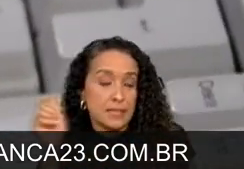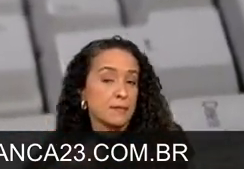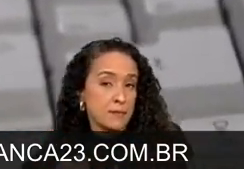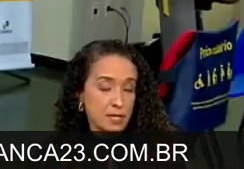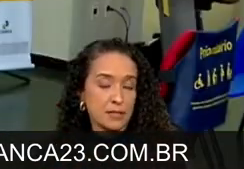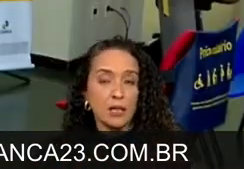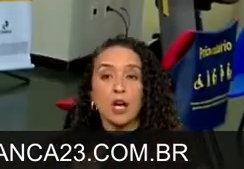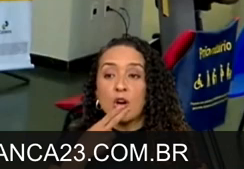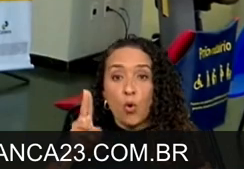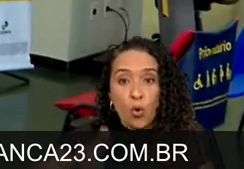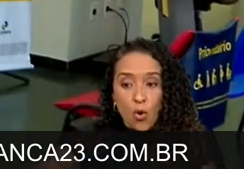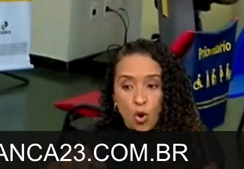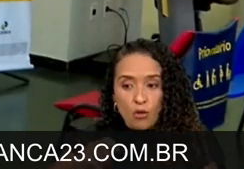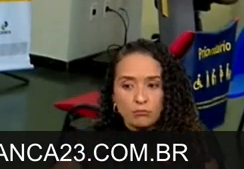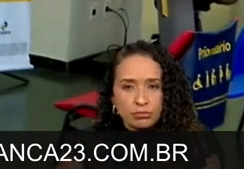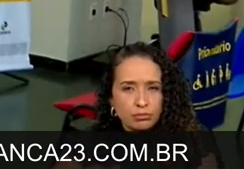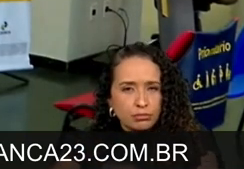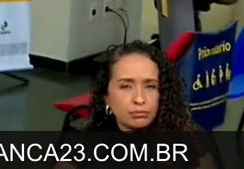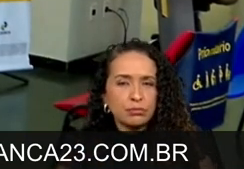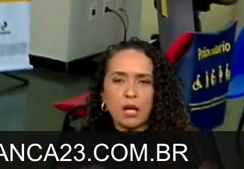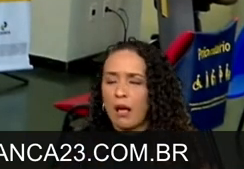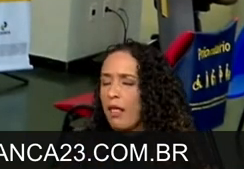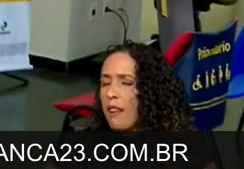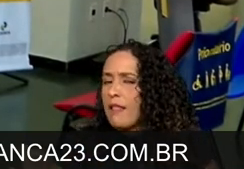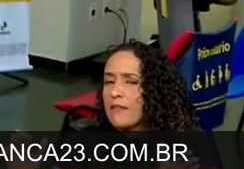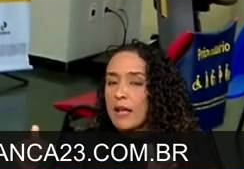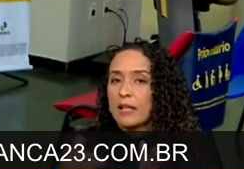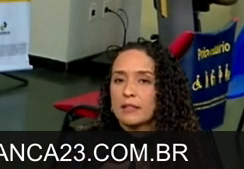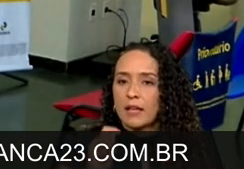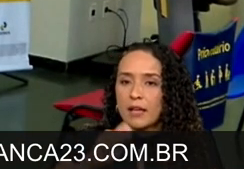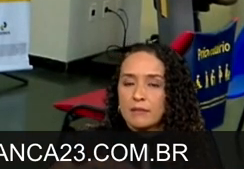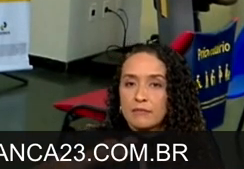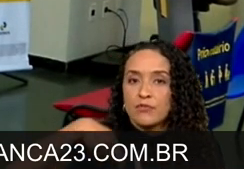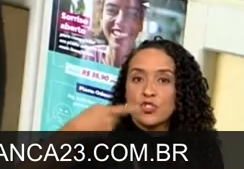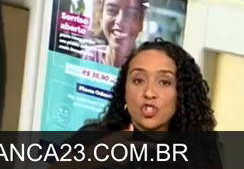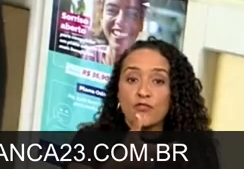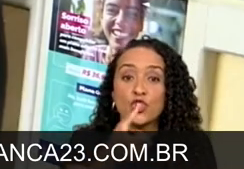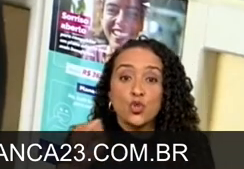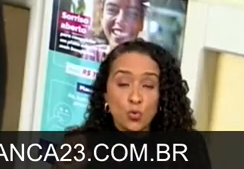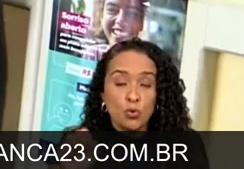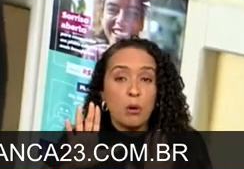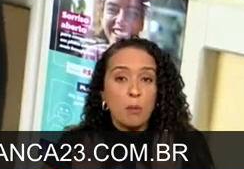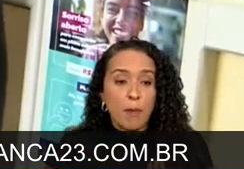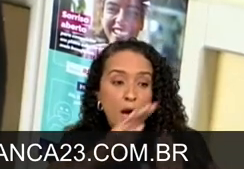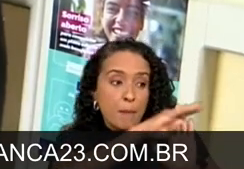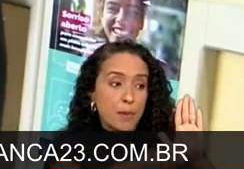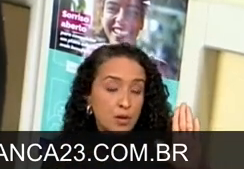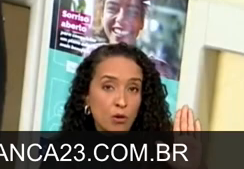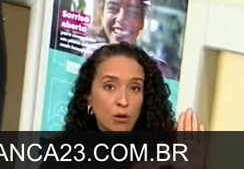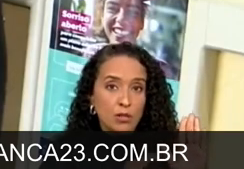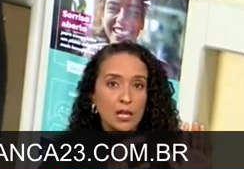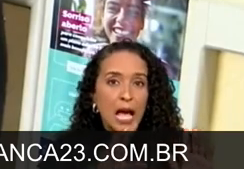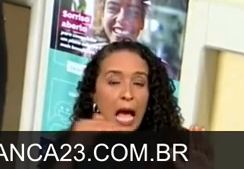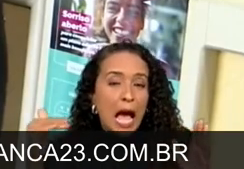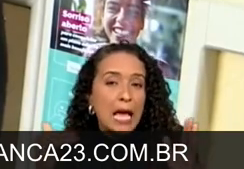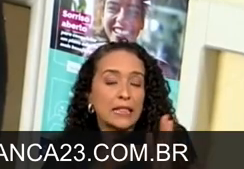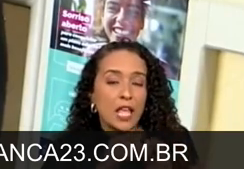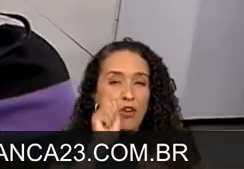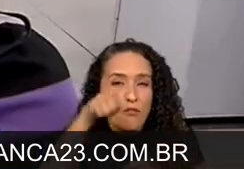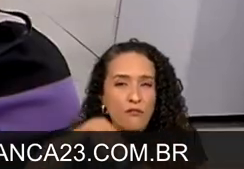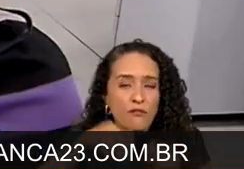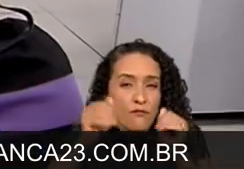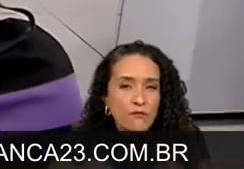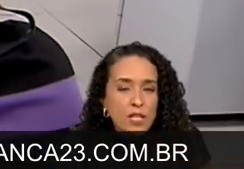Nos Correios, a renegociação fica disponível até o próximo dia 28, mas o programa Desenrola vai até o fim de